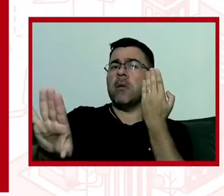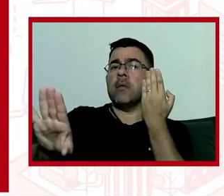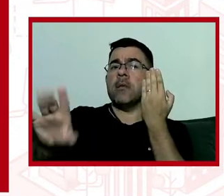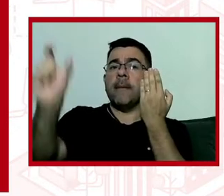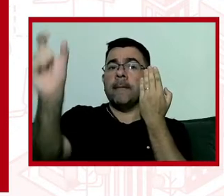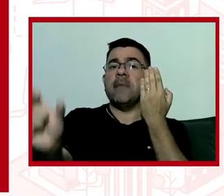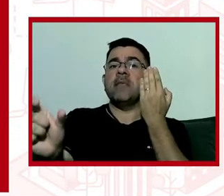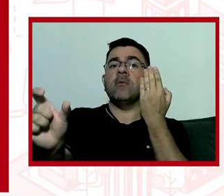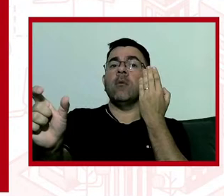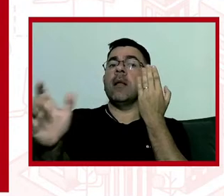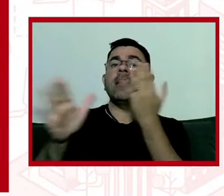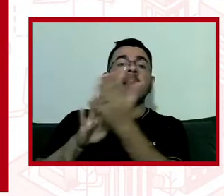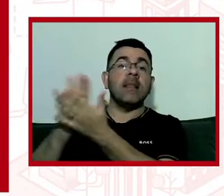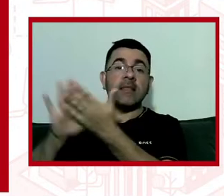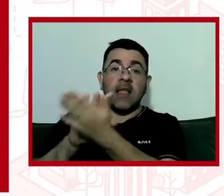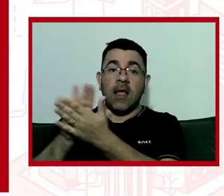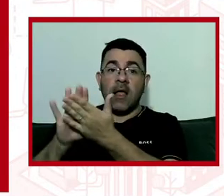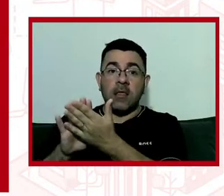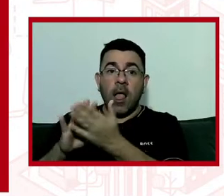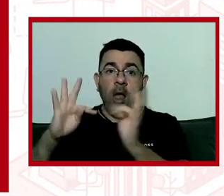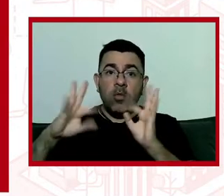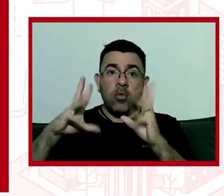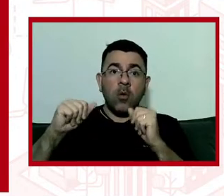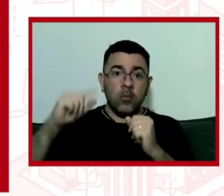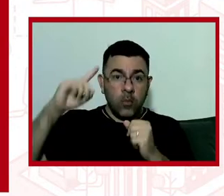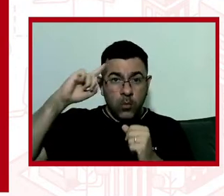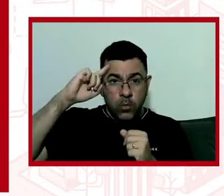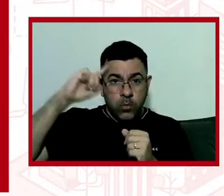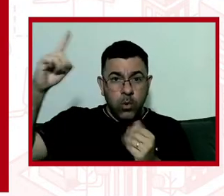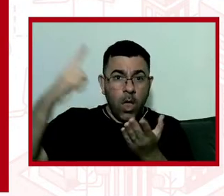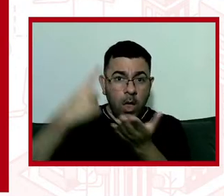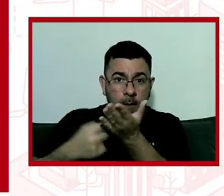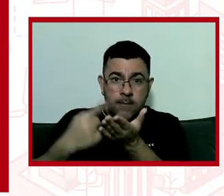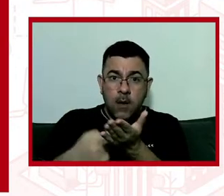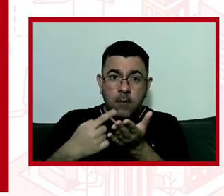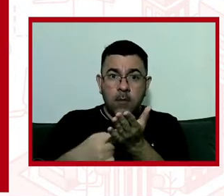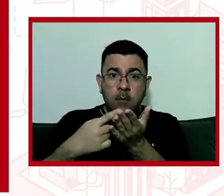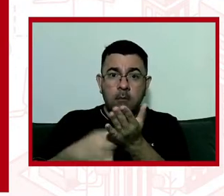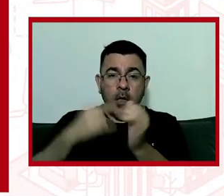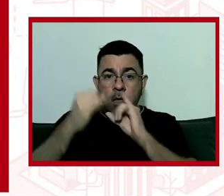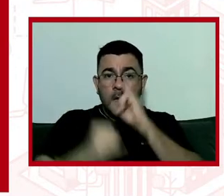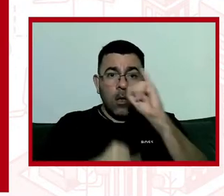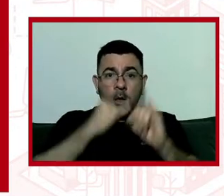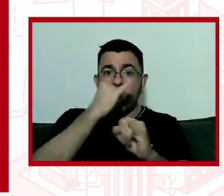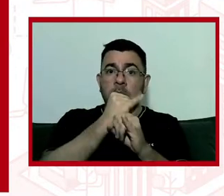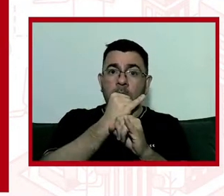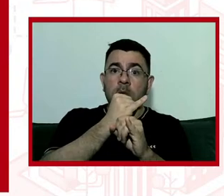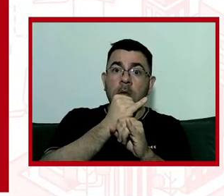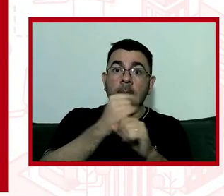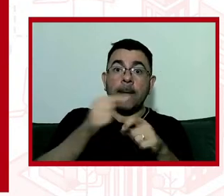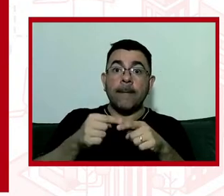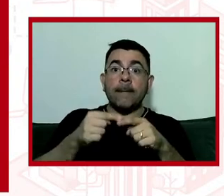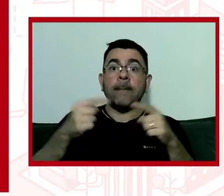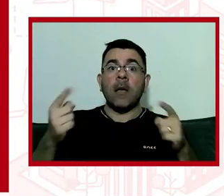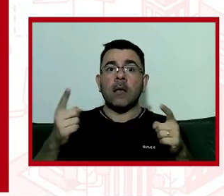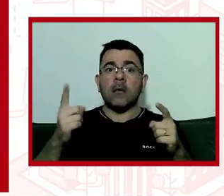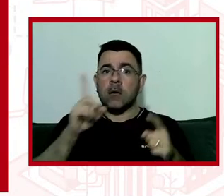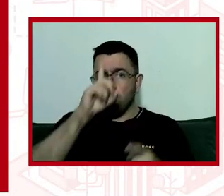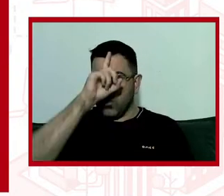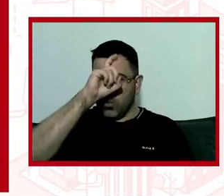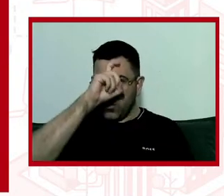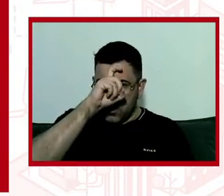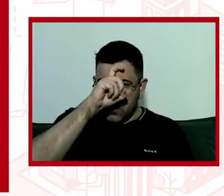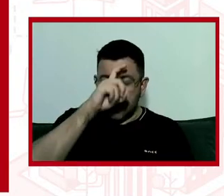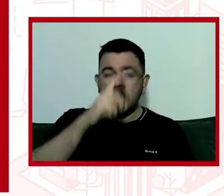que todo o agendamento era digital 100% mas todas as nossas unidades de saúde de assistência